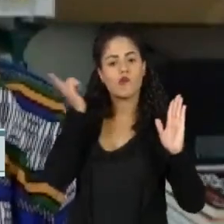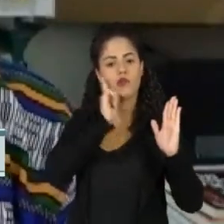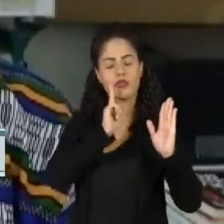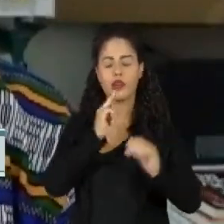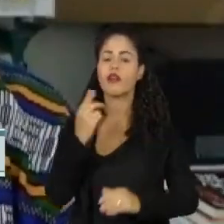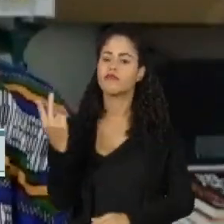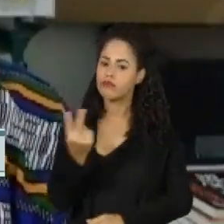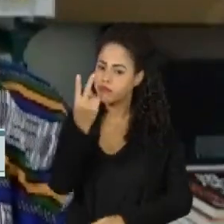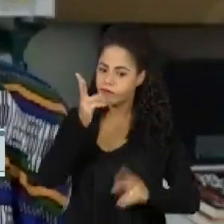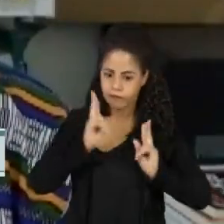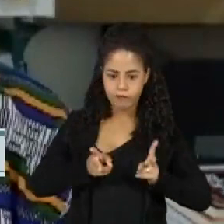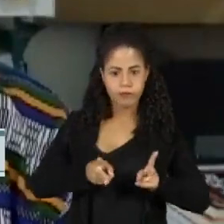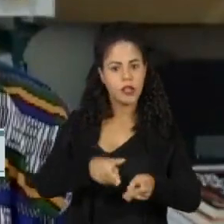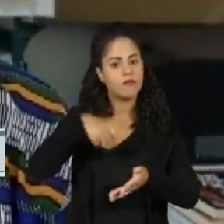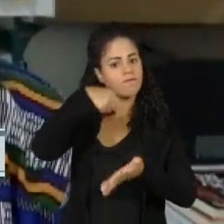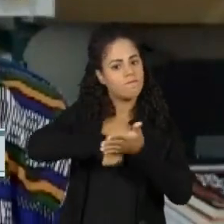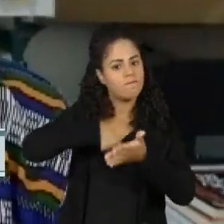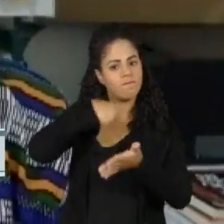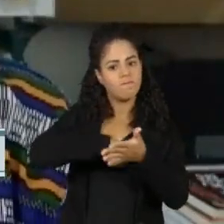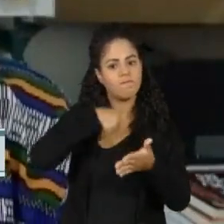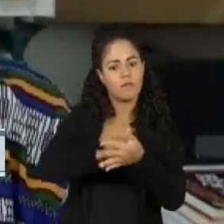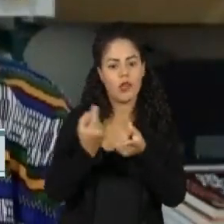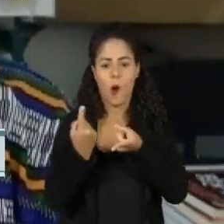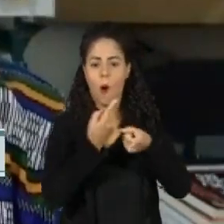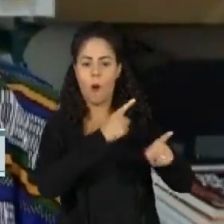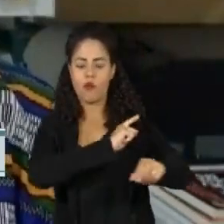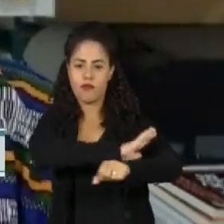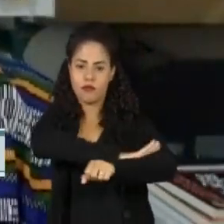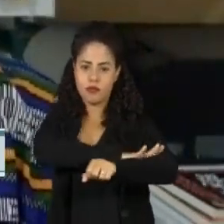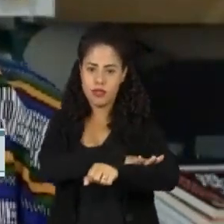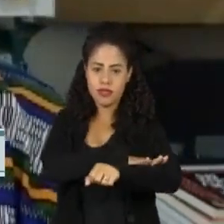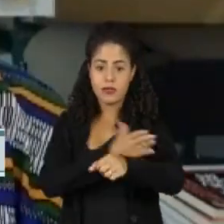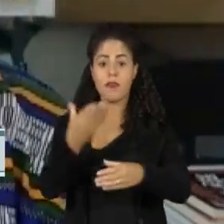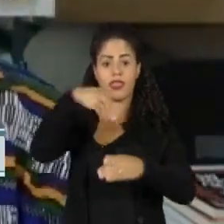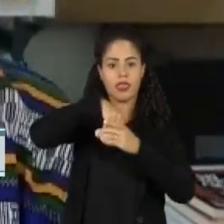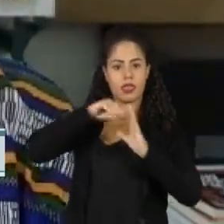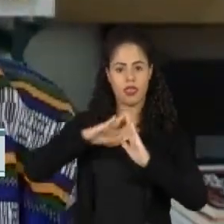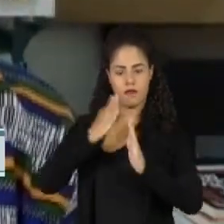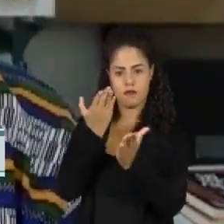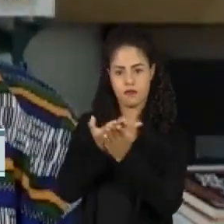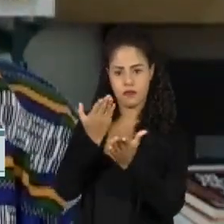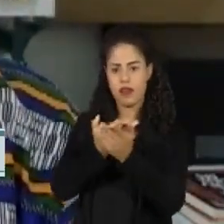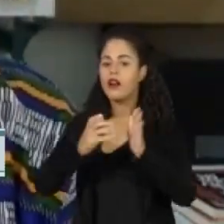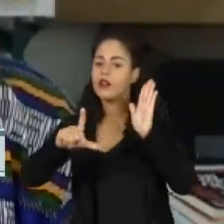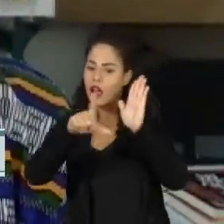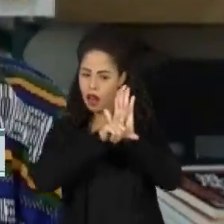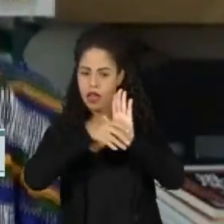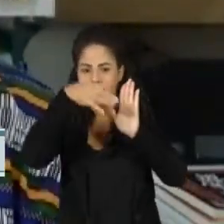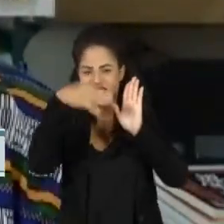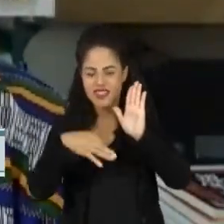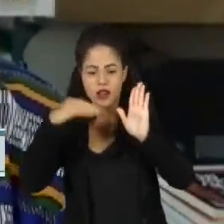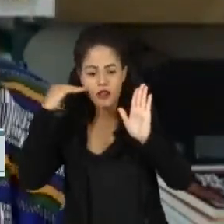mais a luta antirracista no interior das escolas, né, fazendo cumprir a Lei de Diretrizes e Bases, no seu artigo 26.